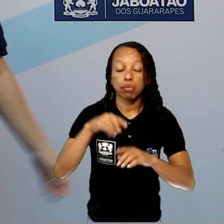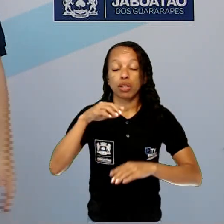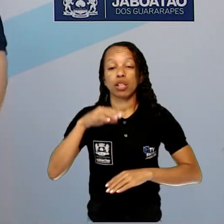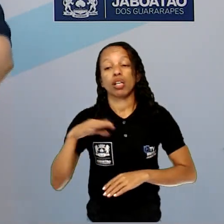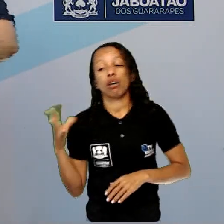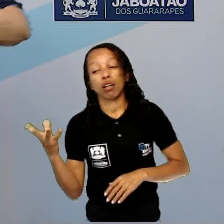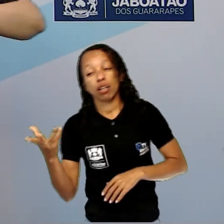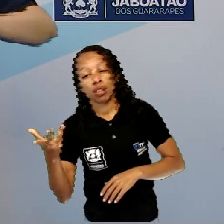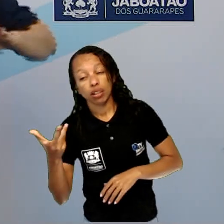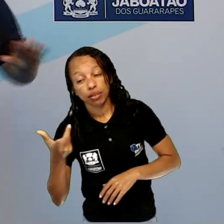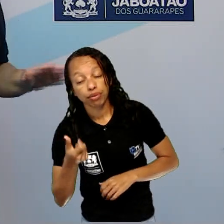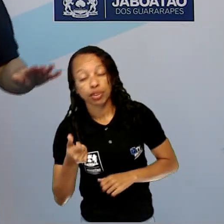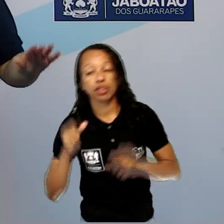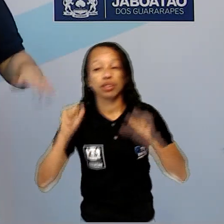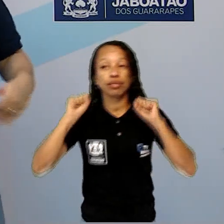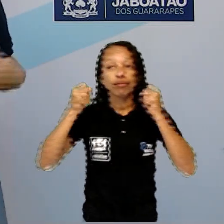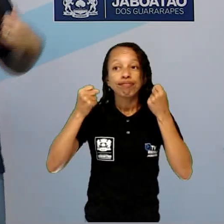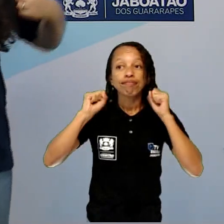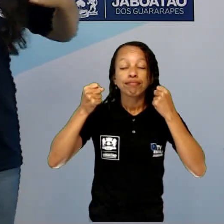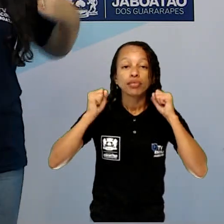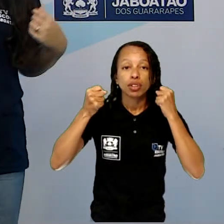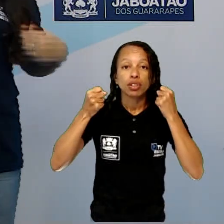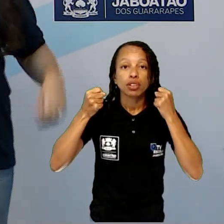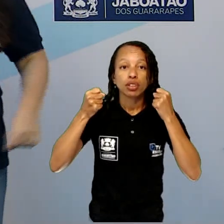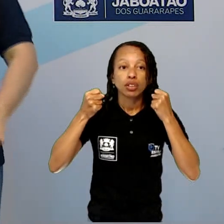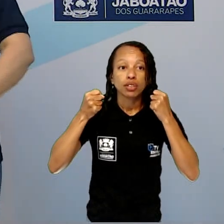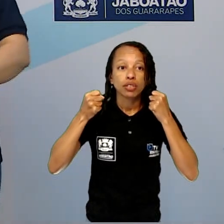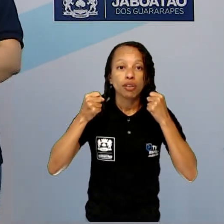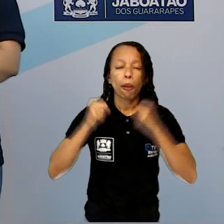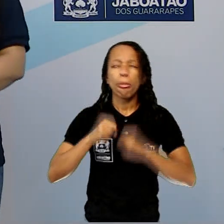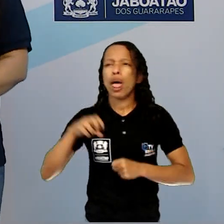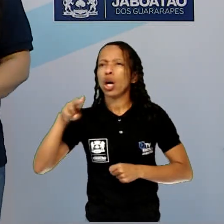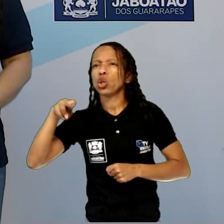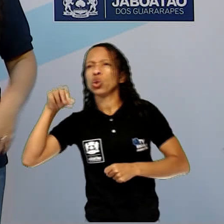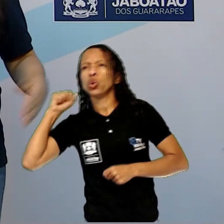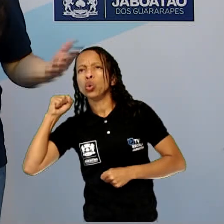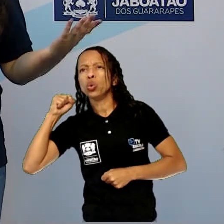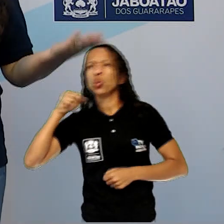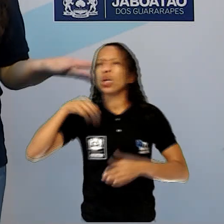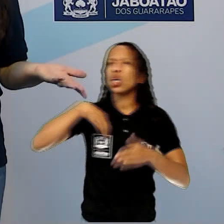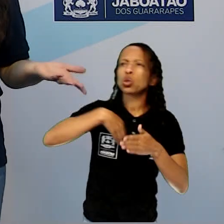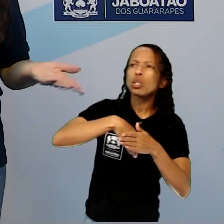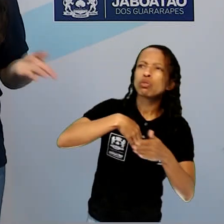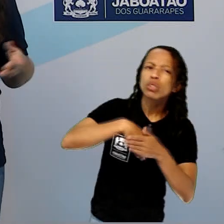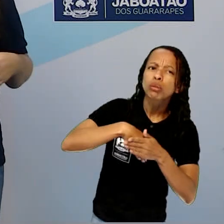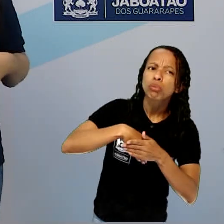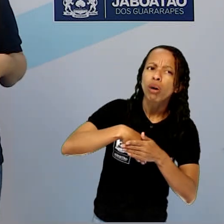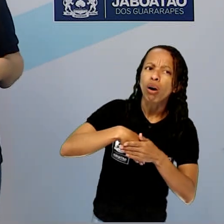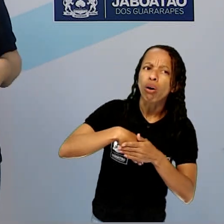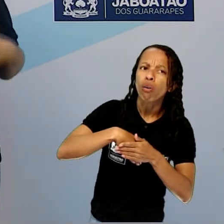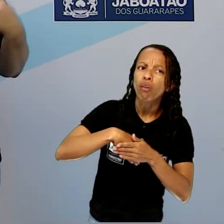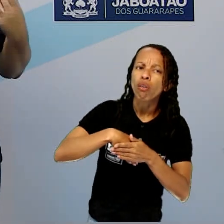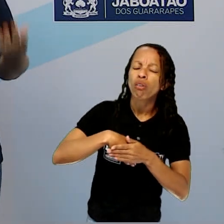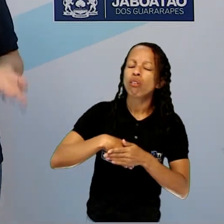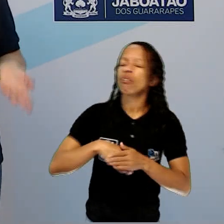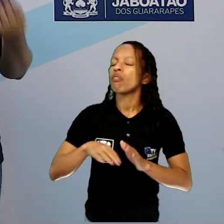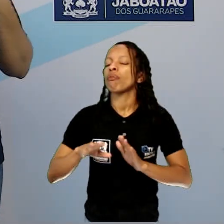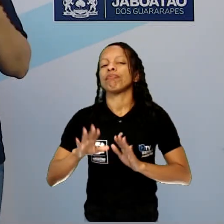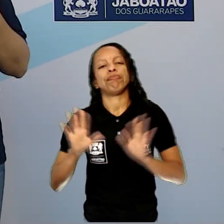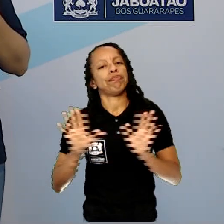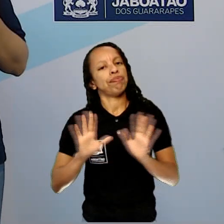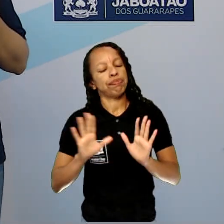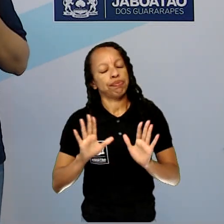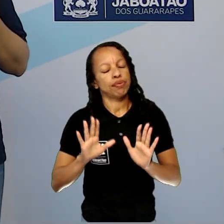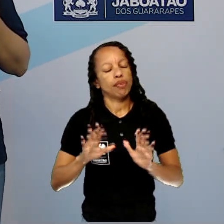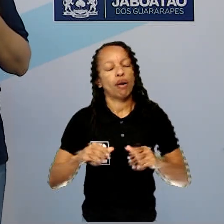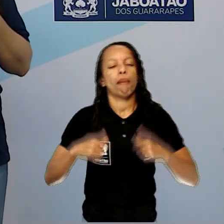eu nunca joguei futebol na vida. Vou jogar futebol os 2 tempos, vai dar certo? Não vai. Provavelmente eu vou